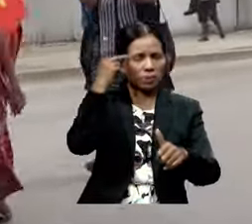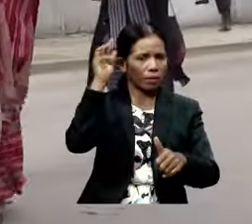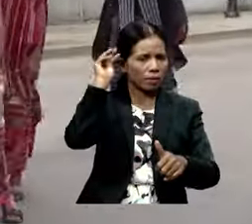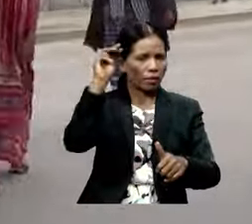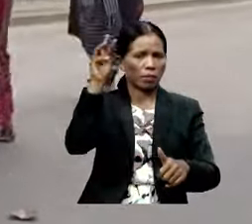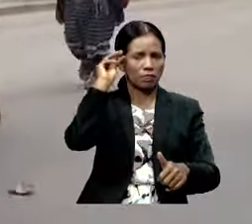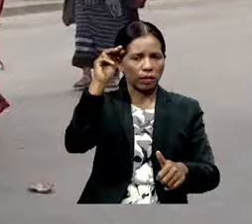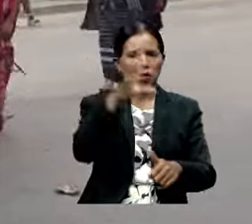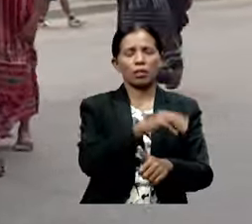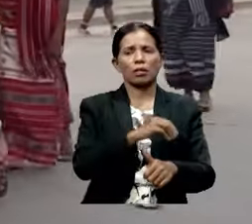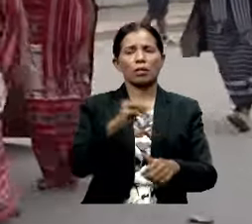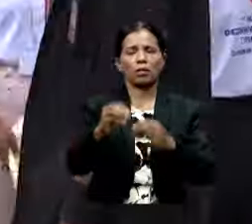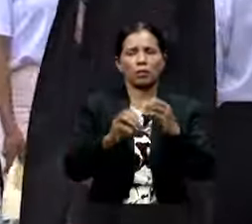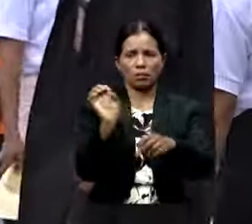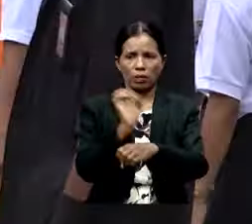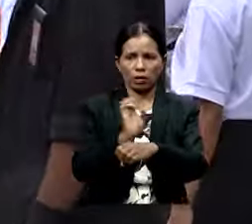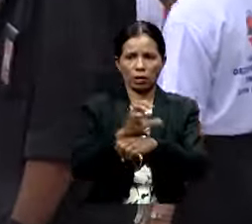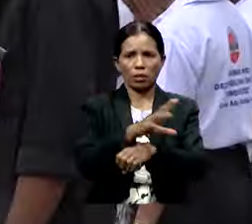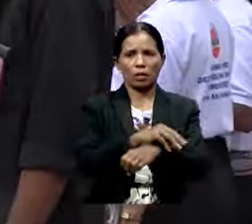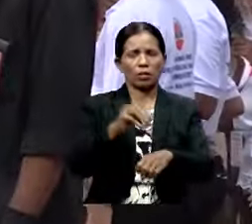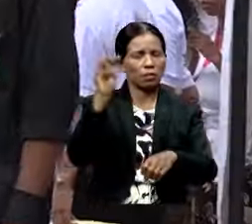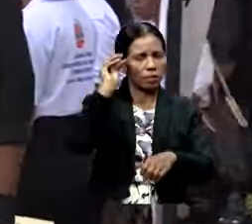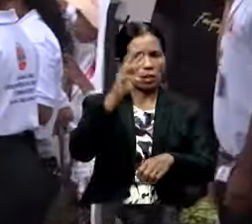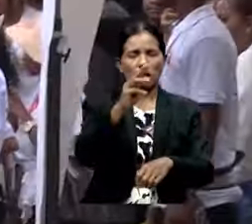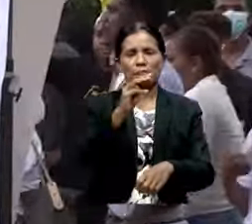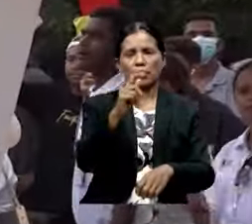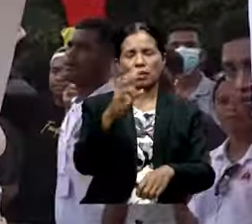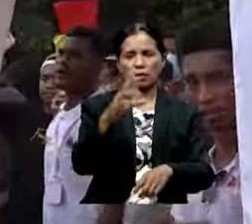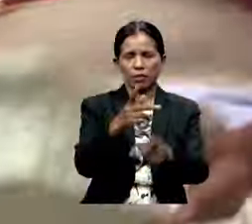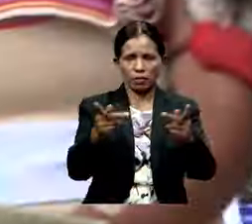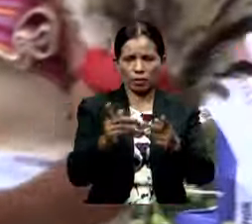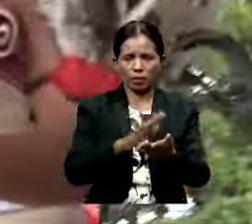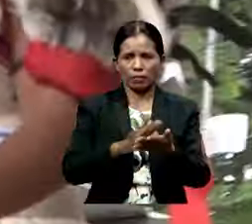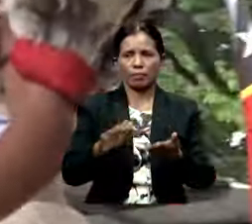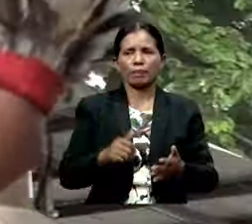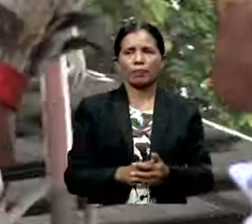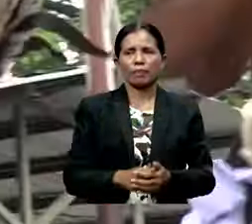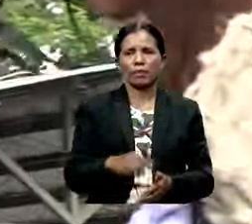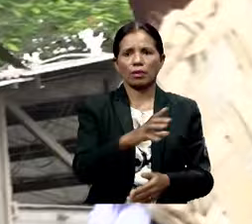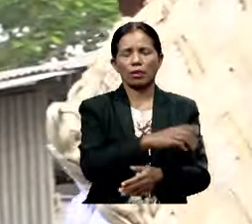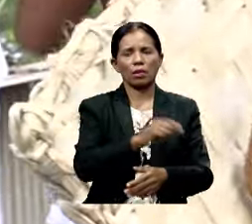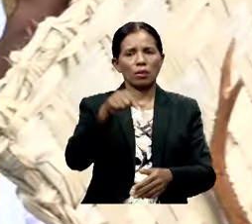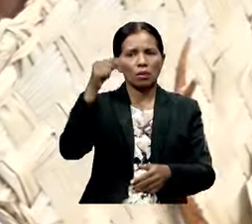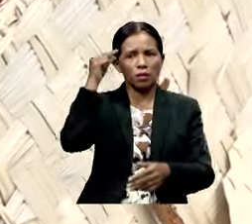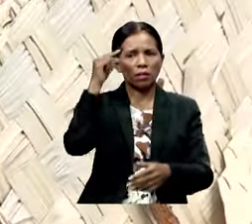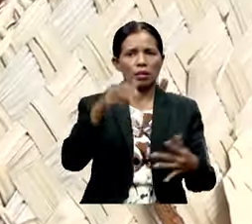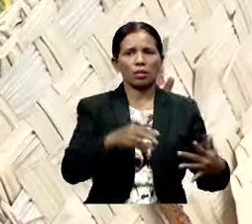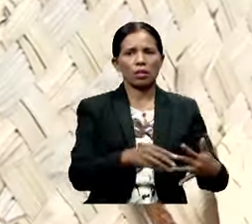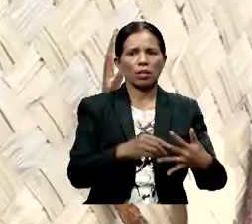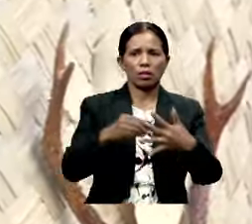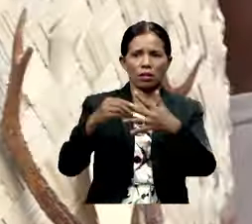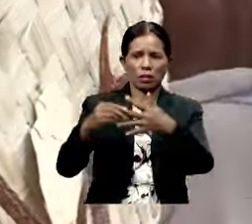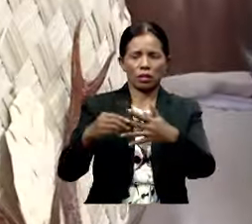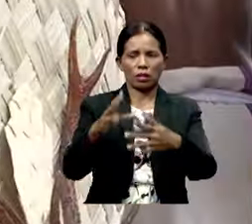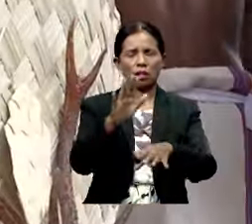ministro coordenador assunto econômico no ministro turismo no ambiente. Caravana artística ne, governo organiza